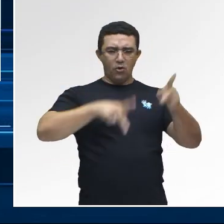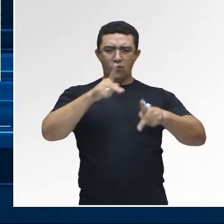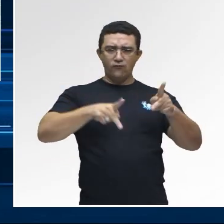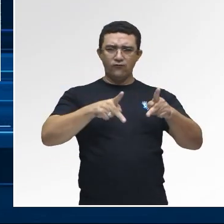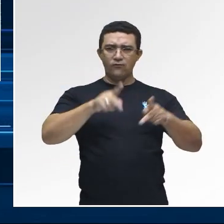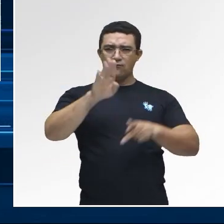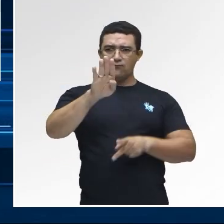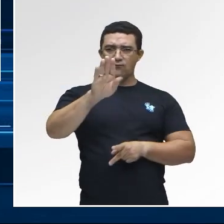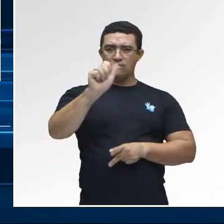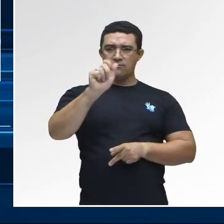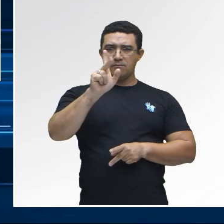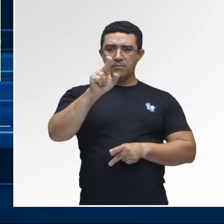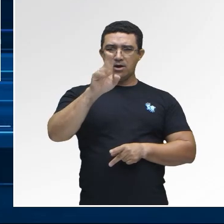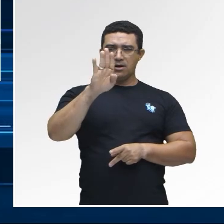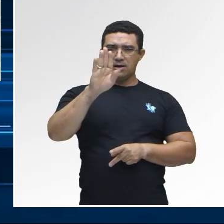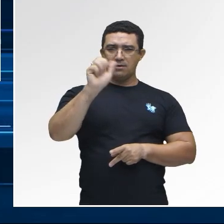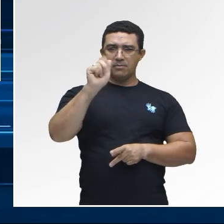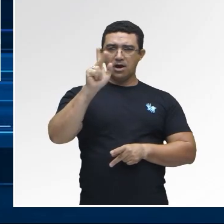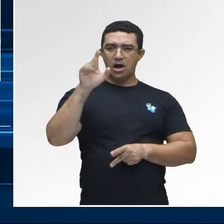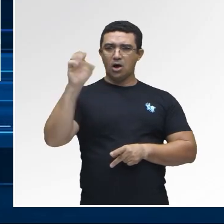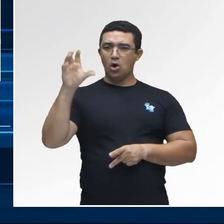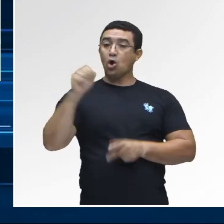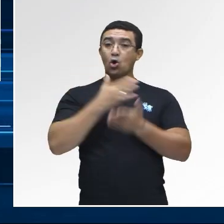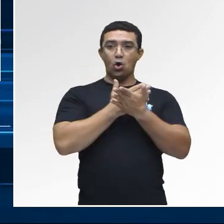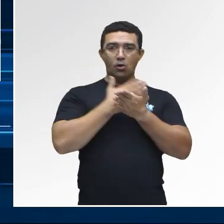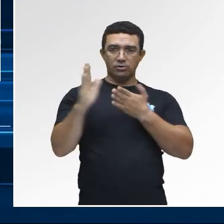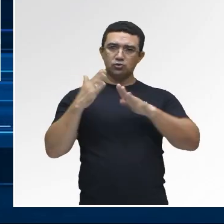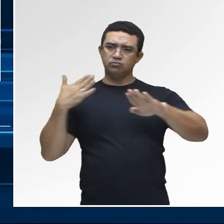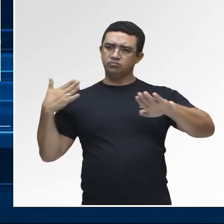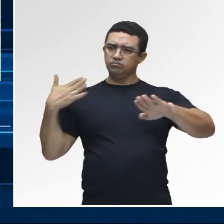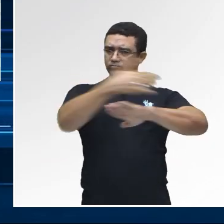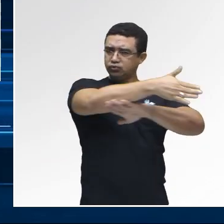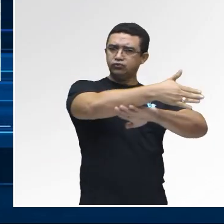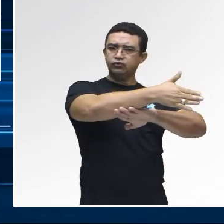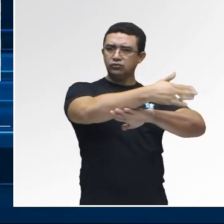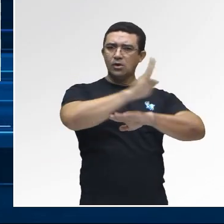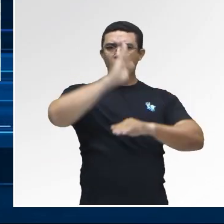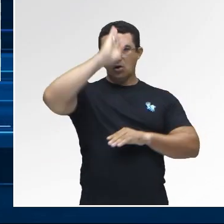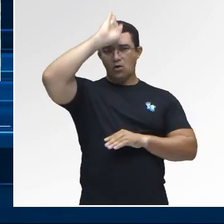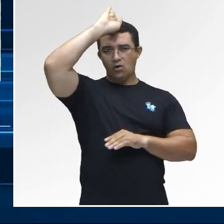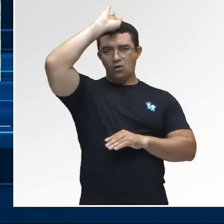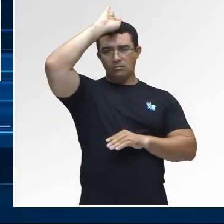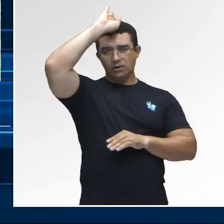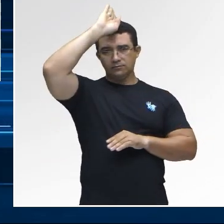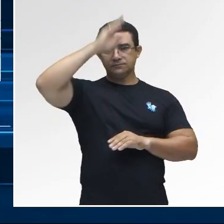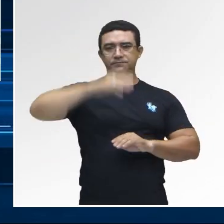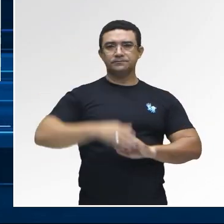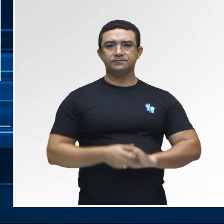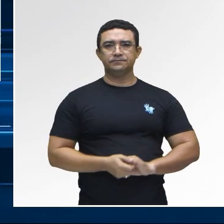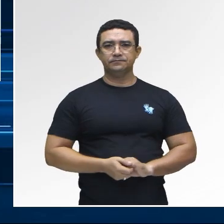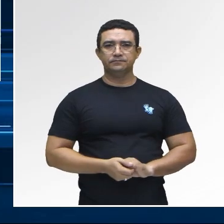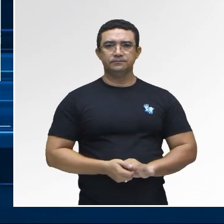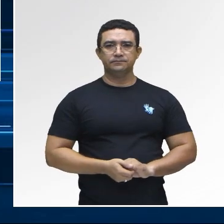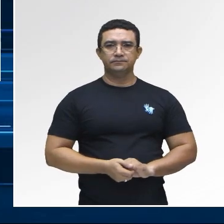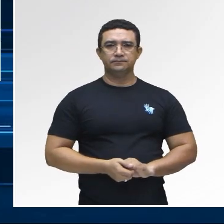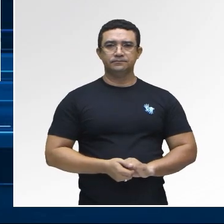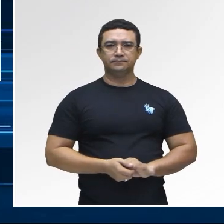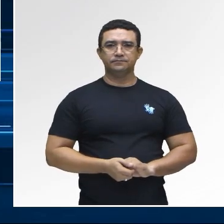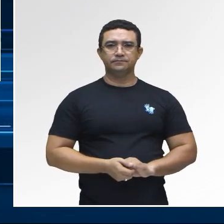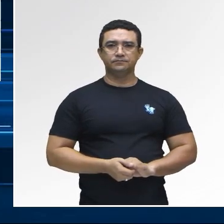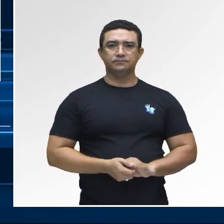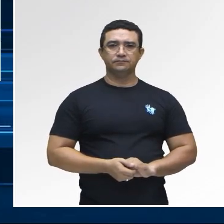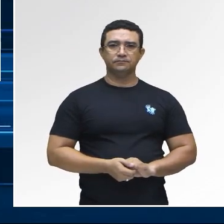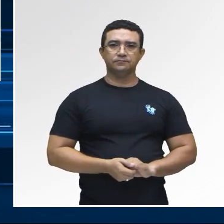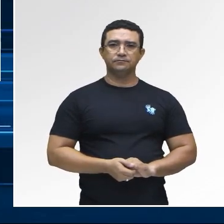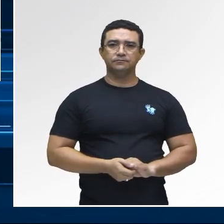e começaram. Lembrem-se também que em algumas regiões, é bom que a gente saiba, que os bárbaros nem